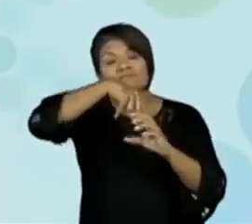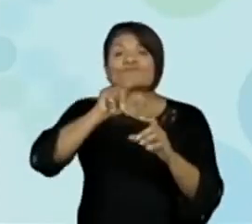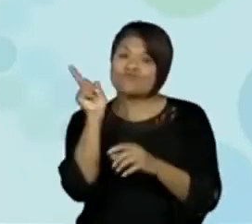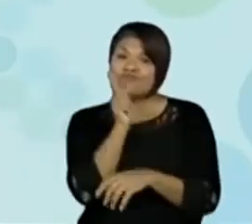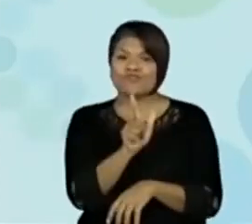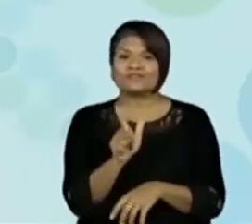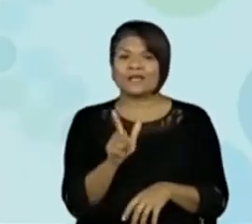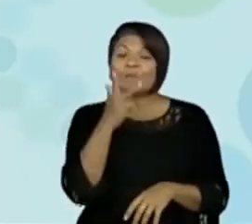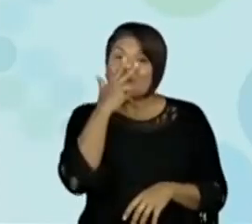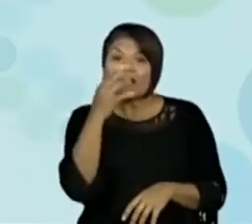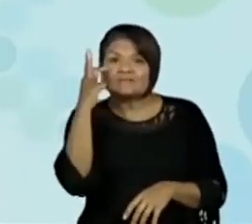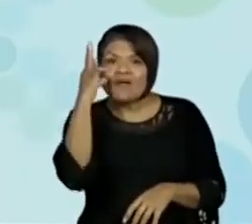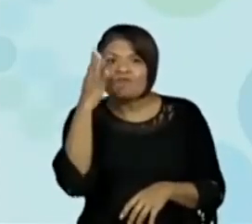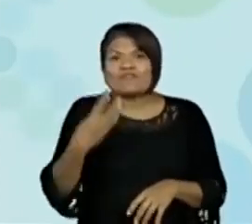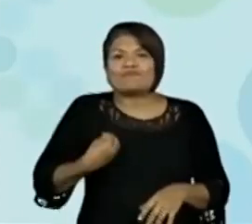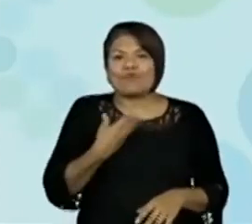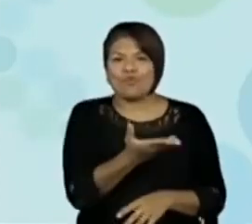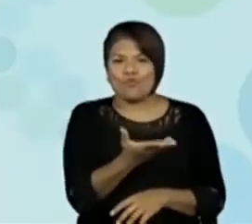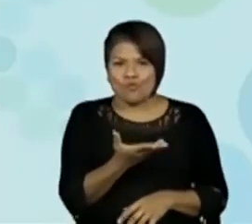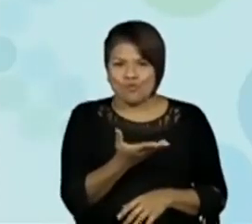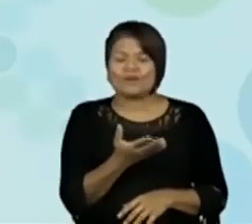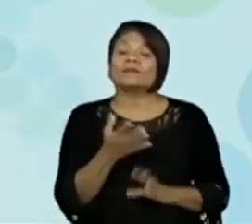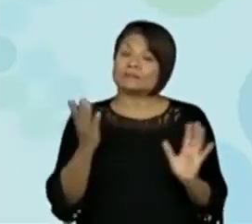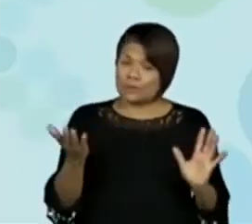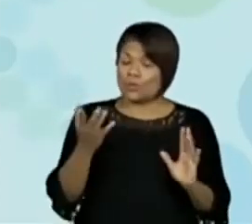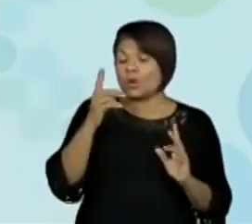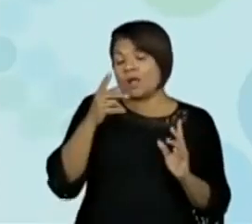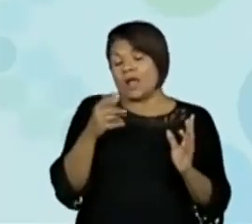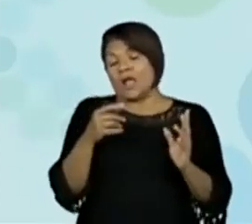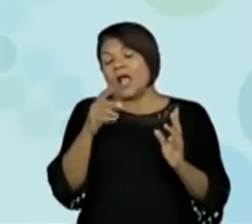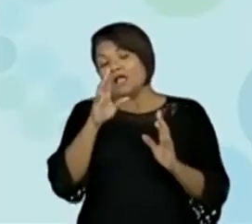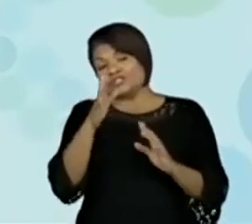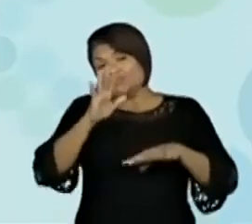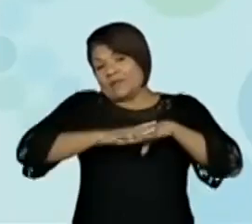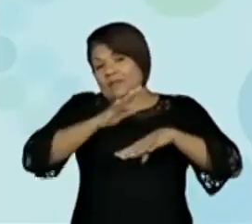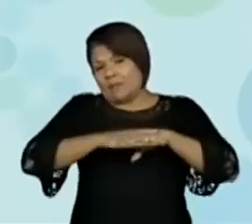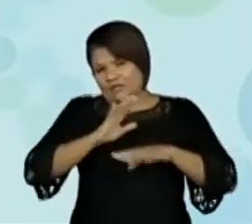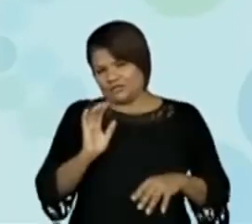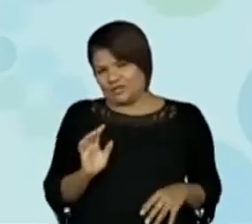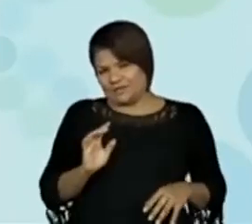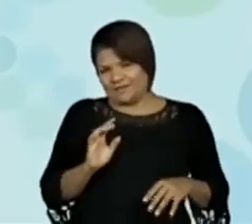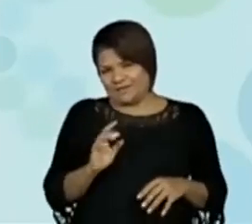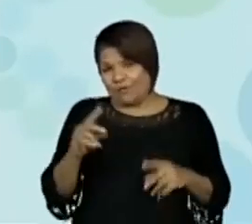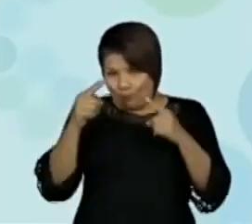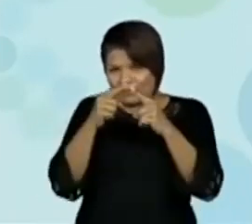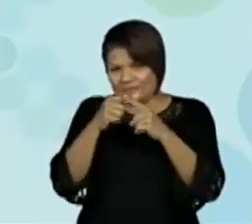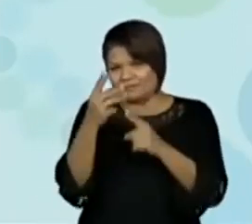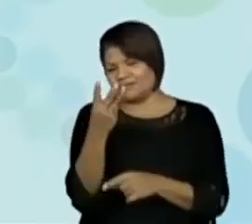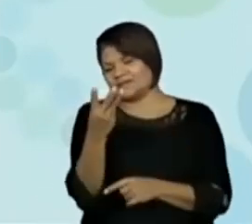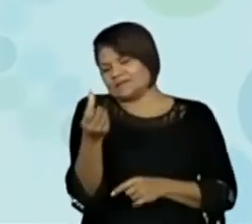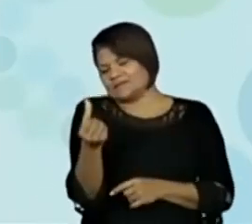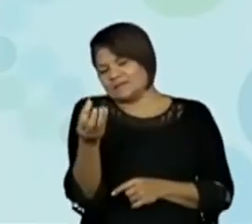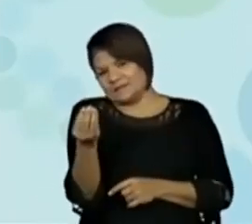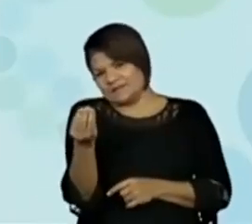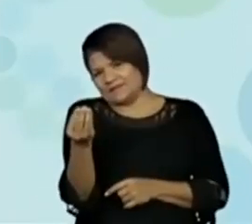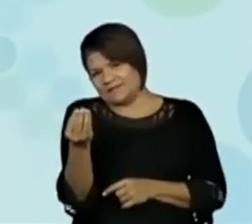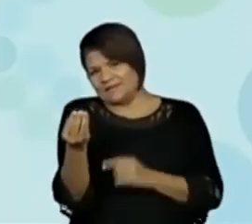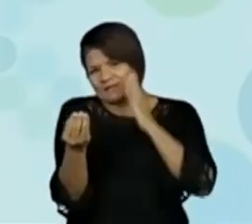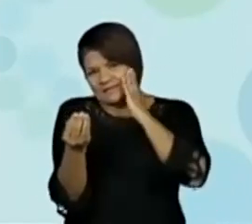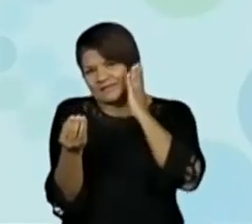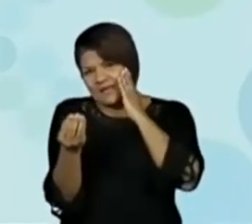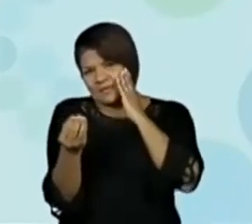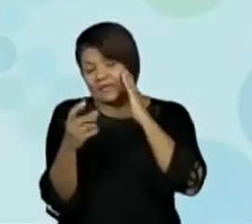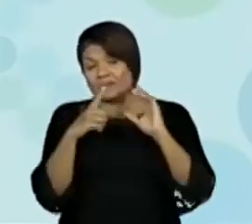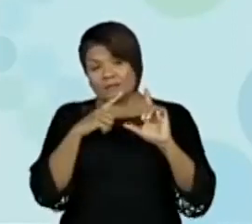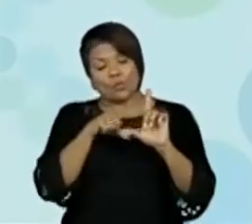aí entra a matemática. Vamos lembrar um pouquinho da matemática? Quando eu falo em 360, eu falo daquela rodagem de ângulo que